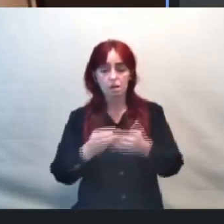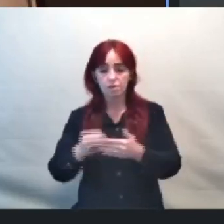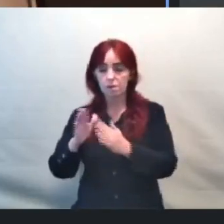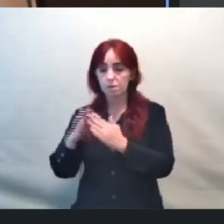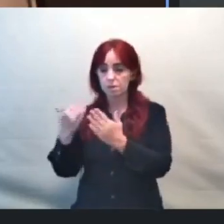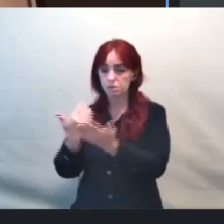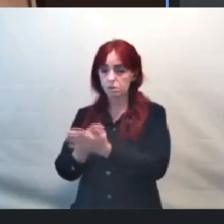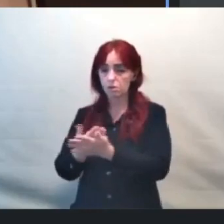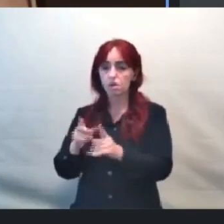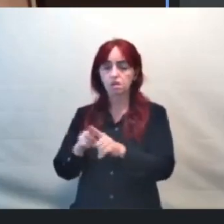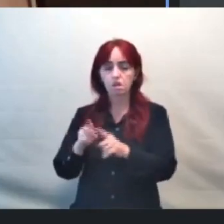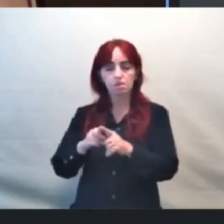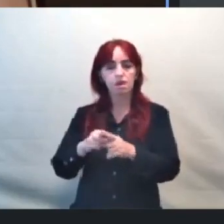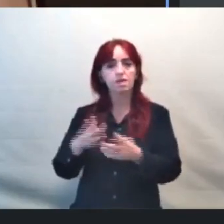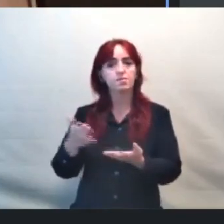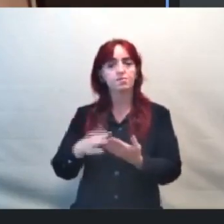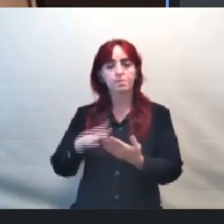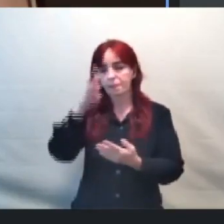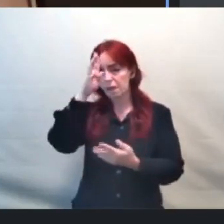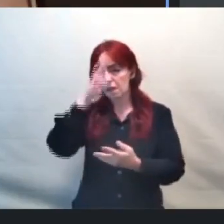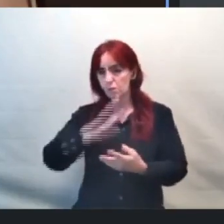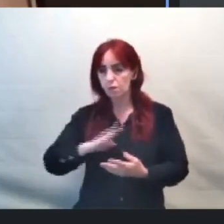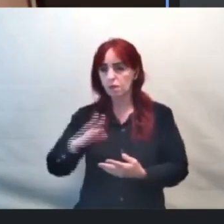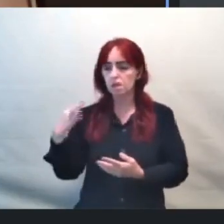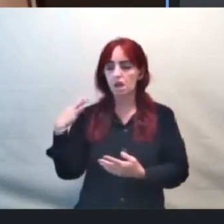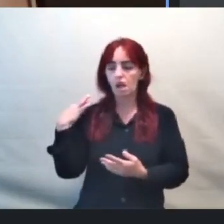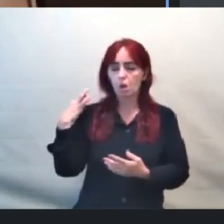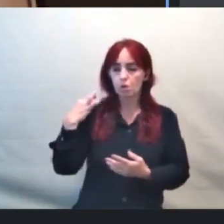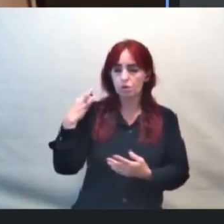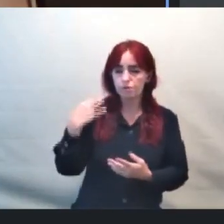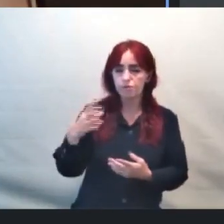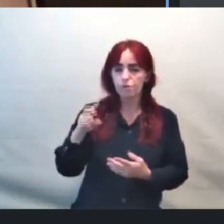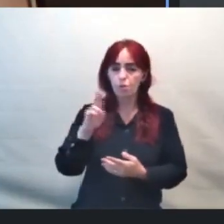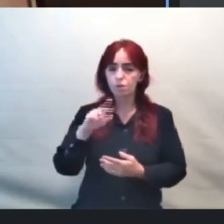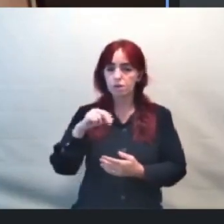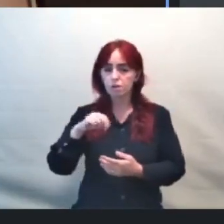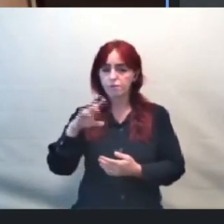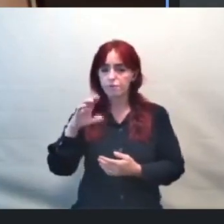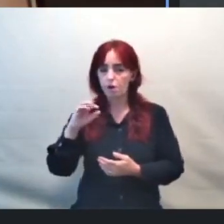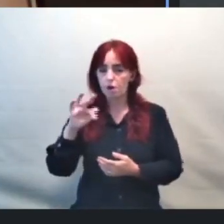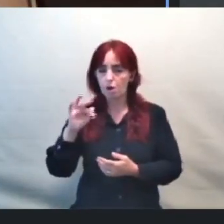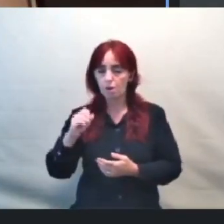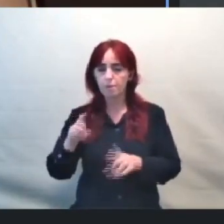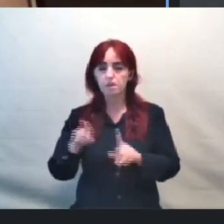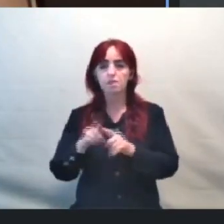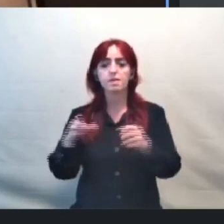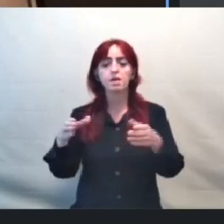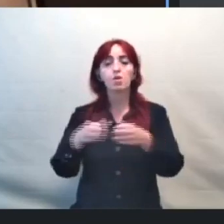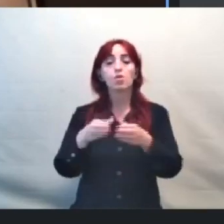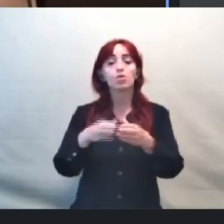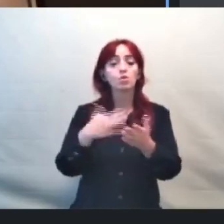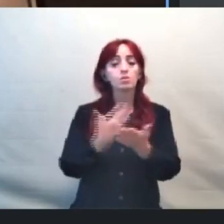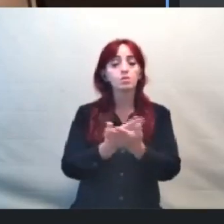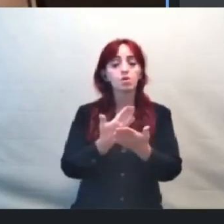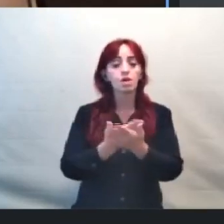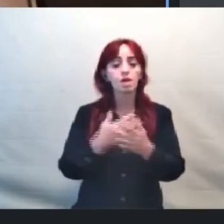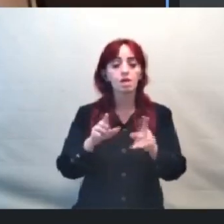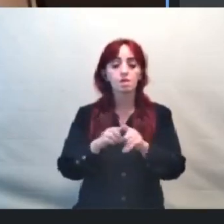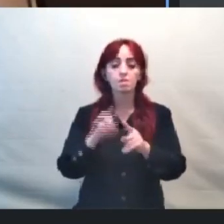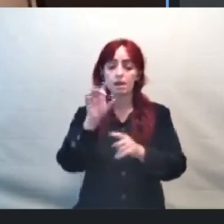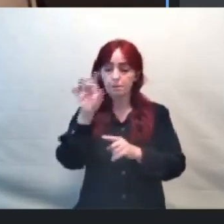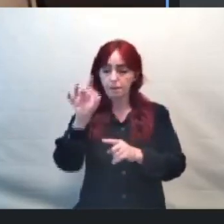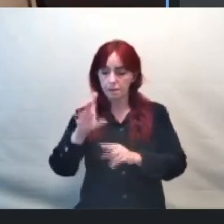gratuita, né, os uniformes, o kit escolar para cada estudante, quanto aquele material que vai ser usado